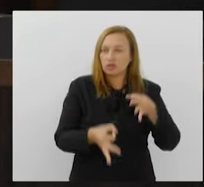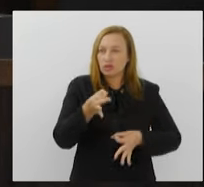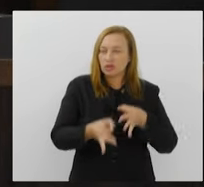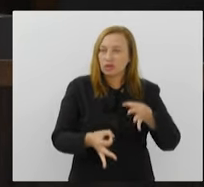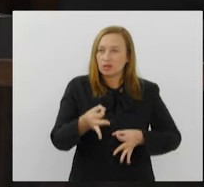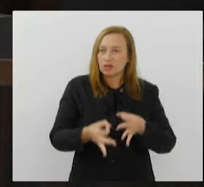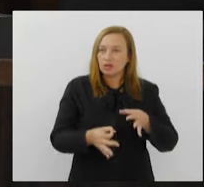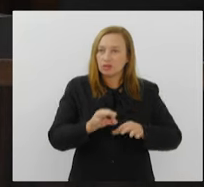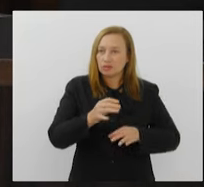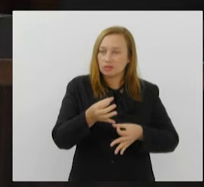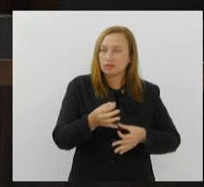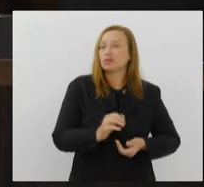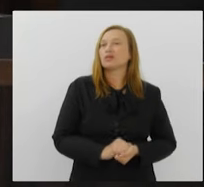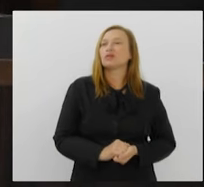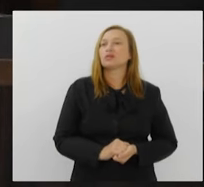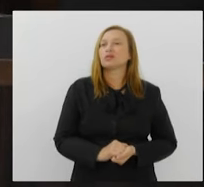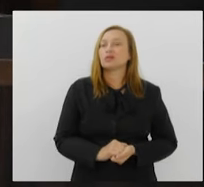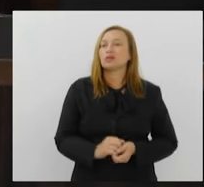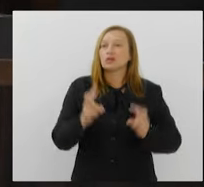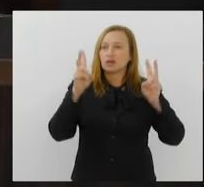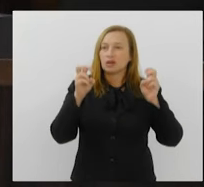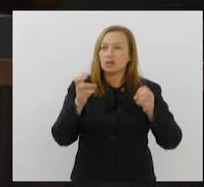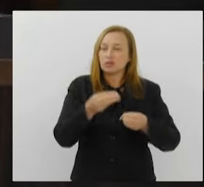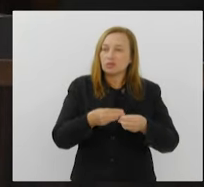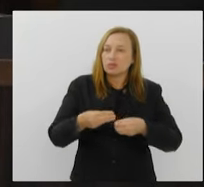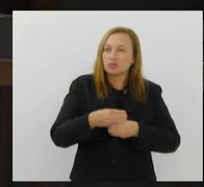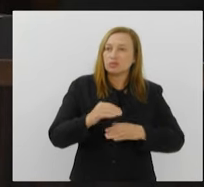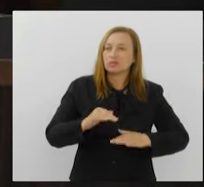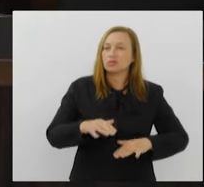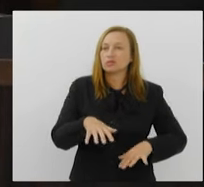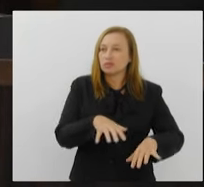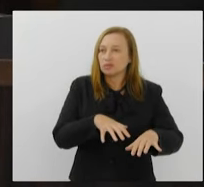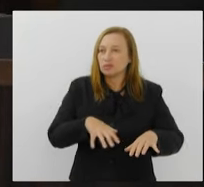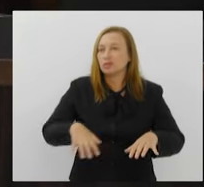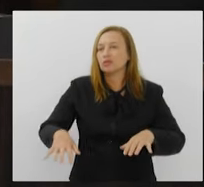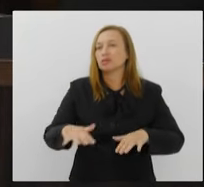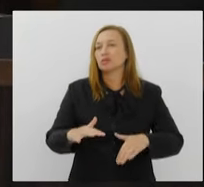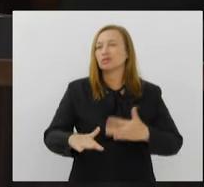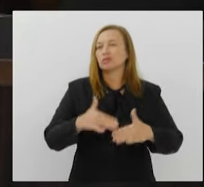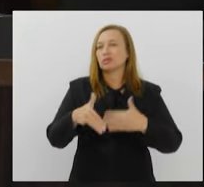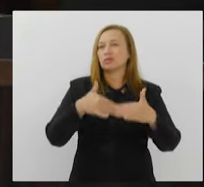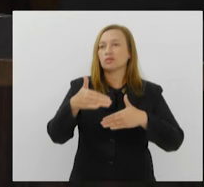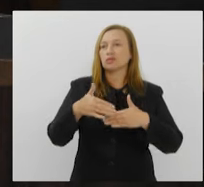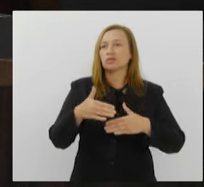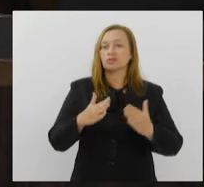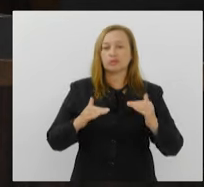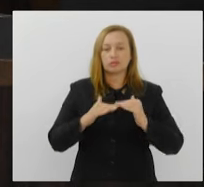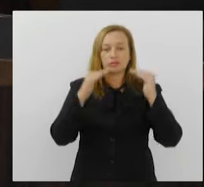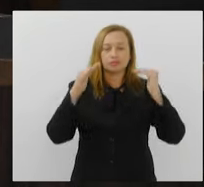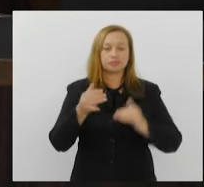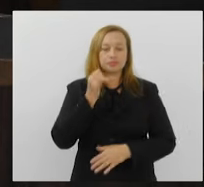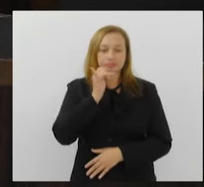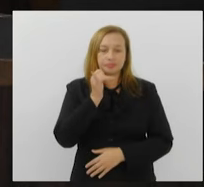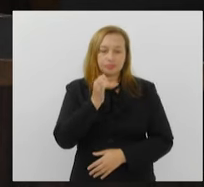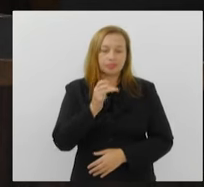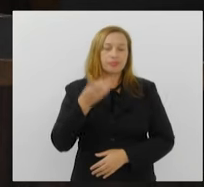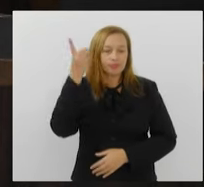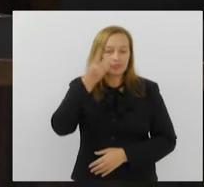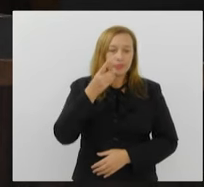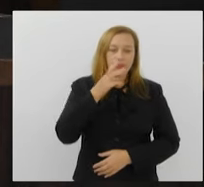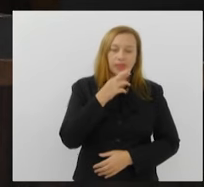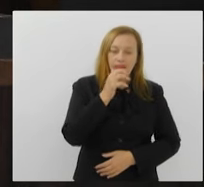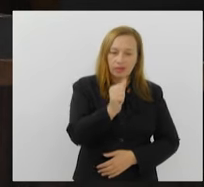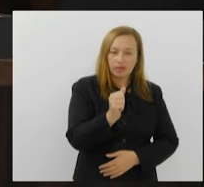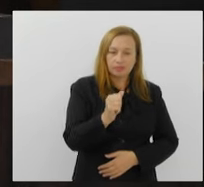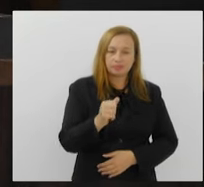Justiça pela juridicidade e de assuntos municipais e de desenvolvimento regional favorável. Relatores, deputados Rodrigo